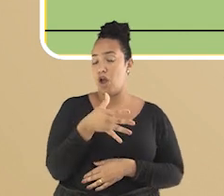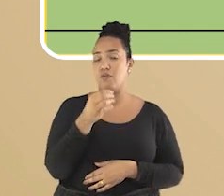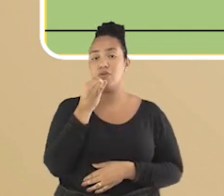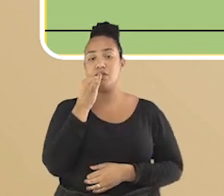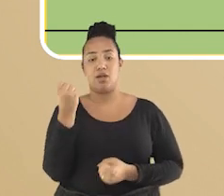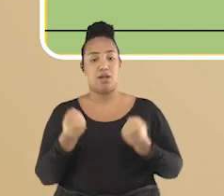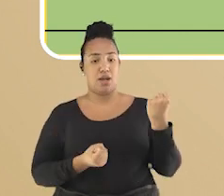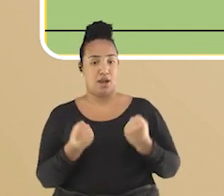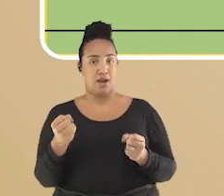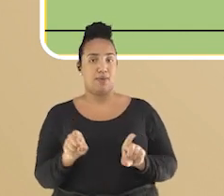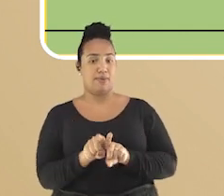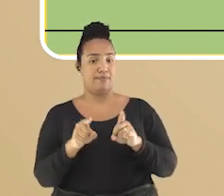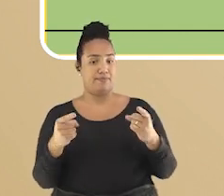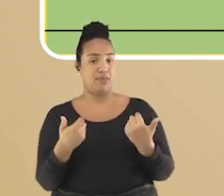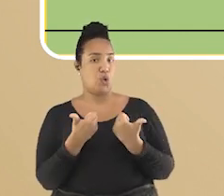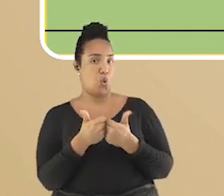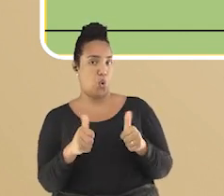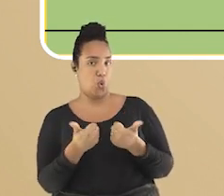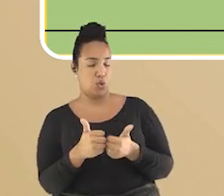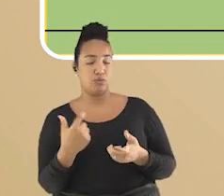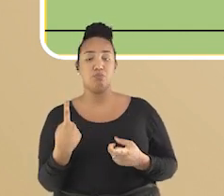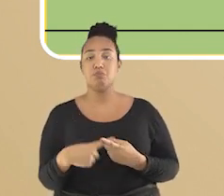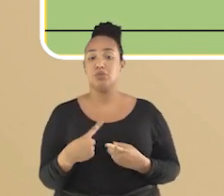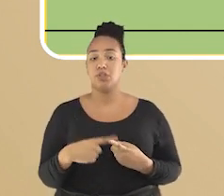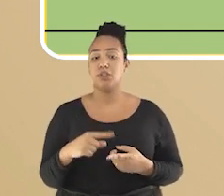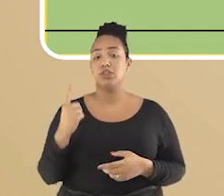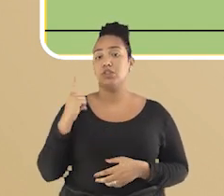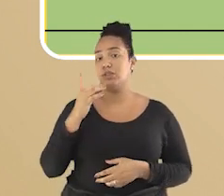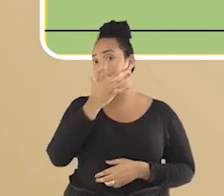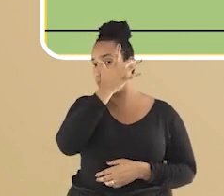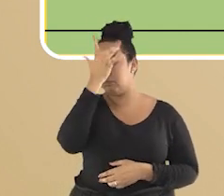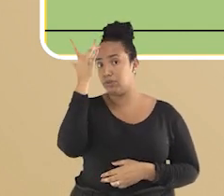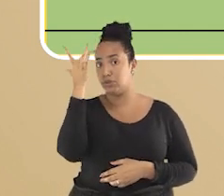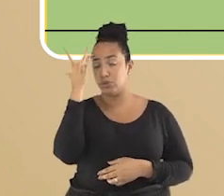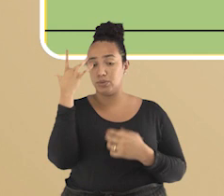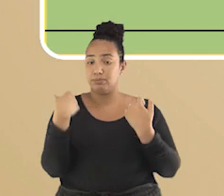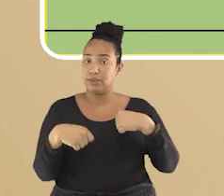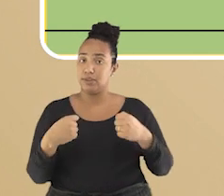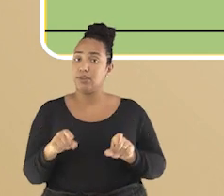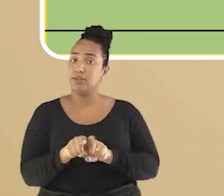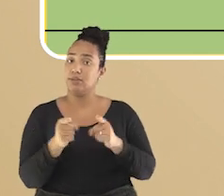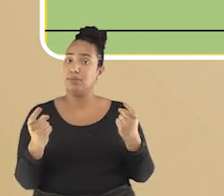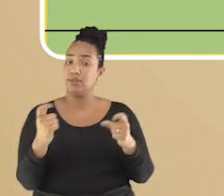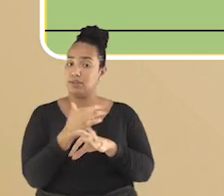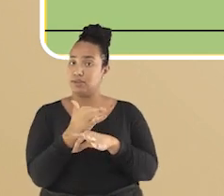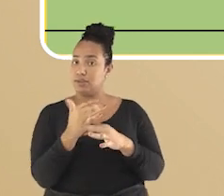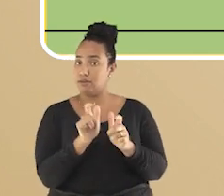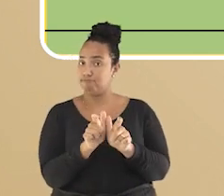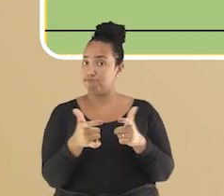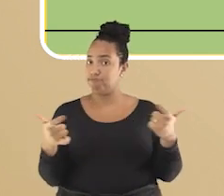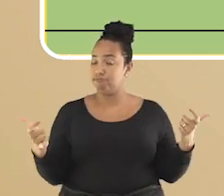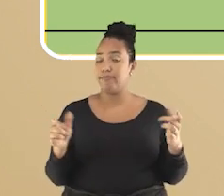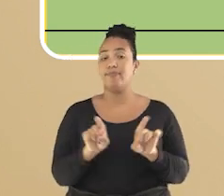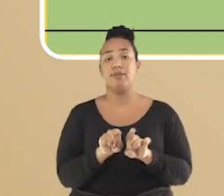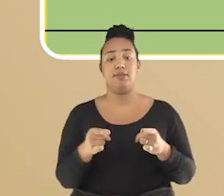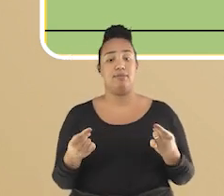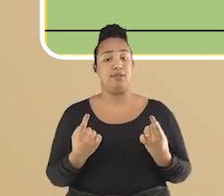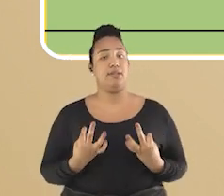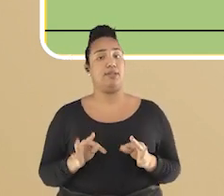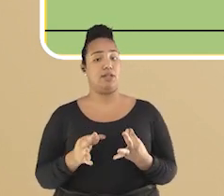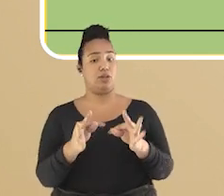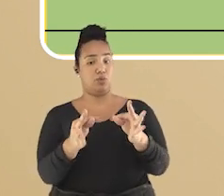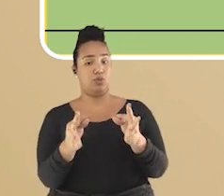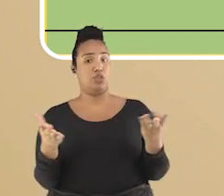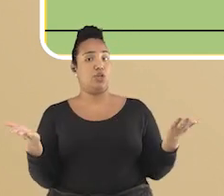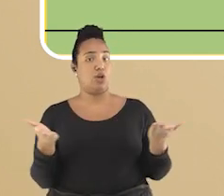os ônibus, devido à demanda de pessoas e do crescimento das cidades, além das tecnologias